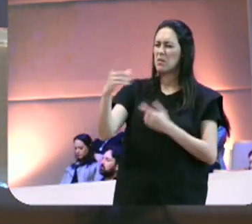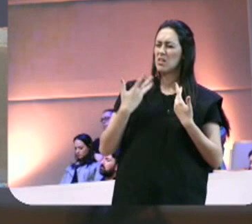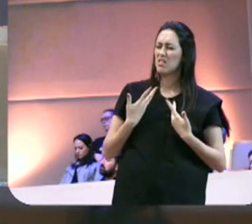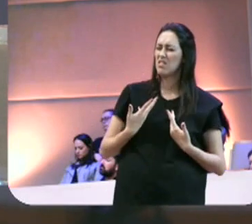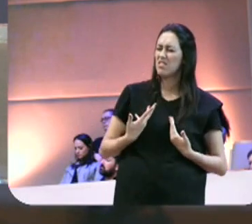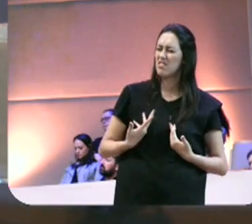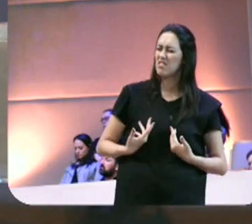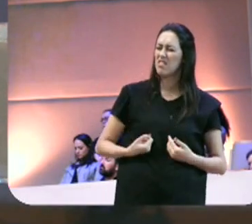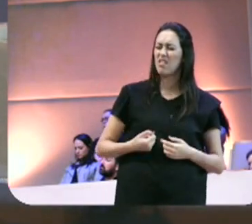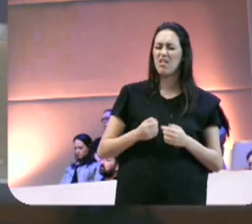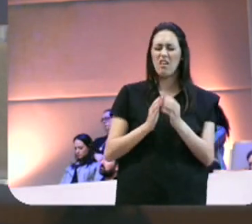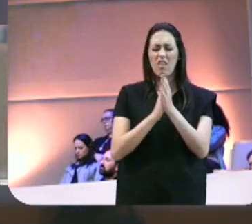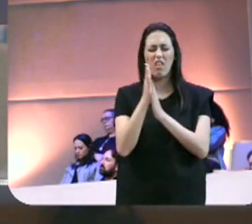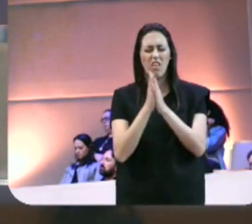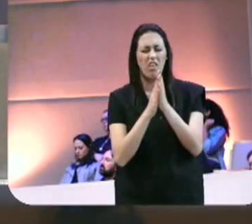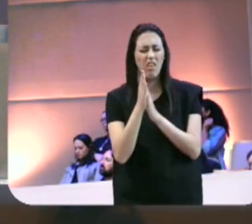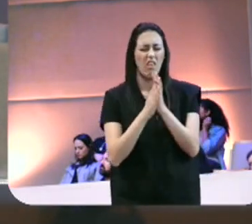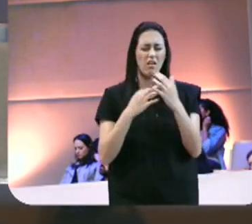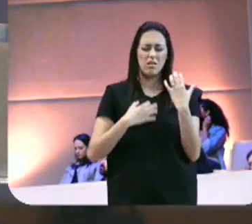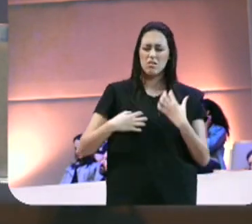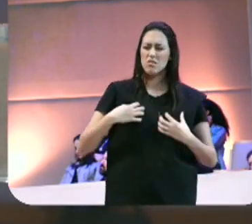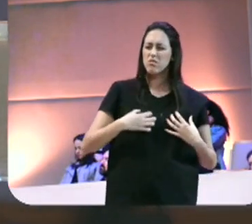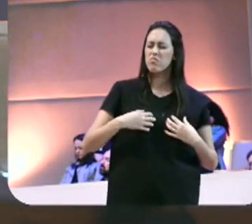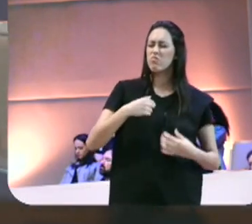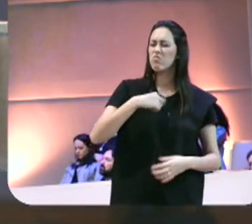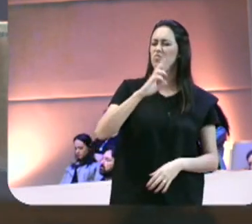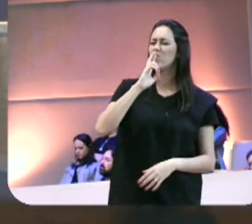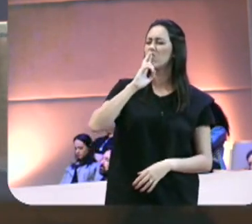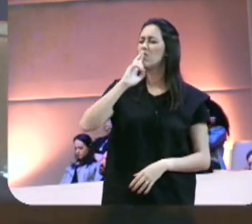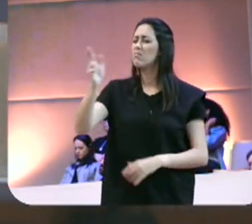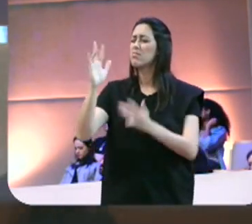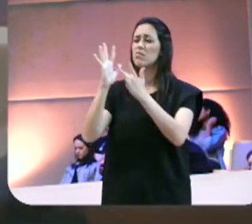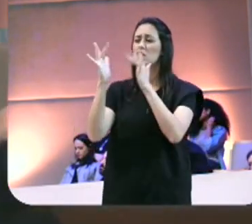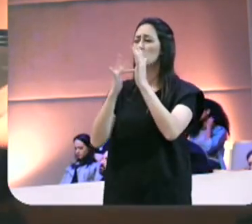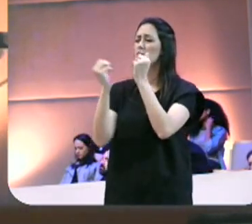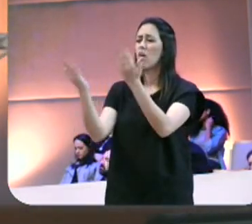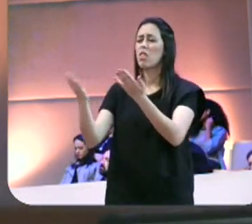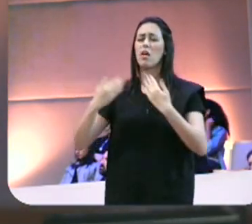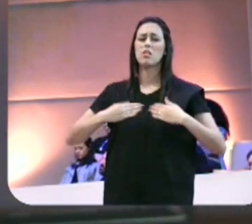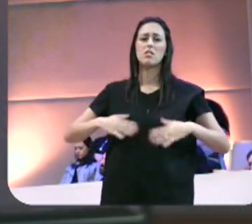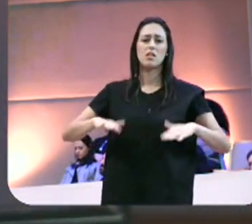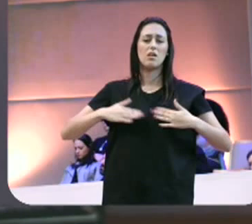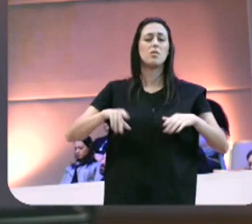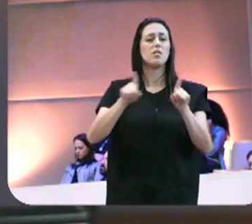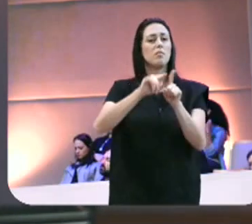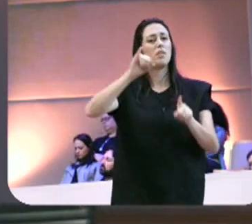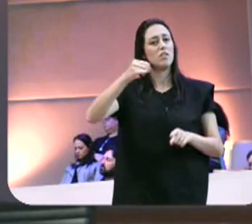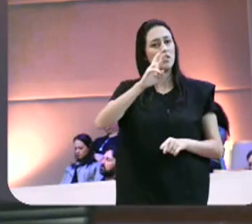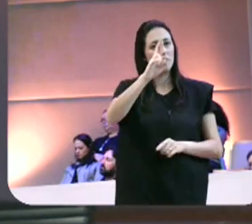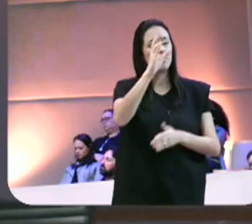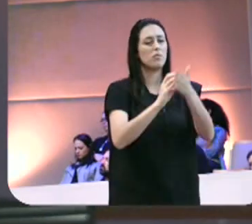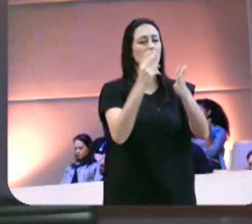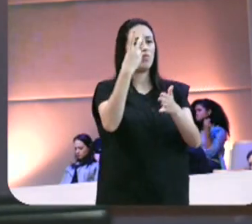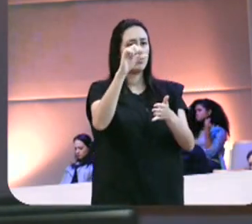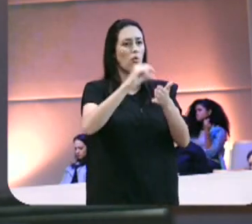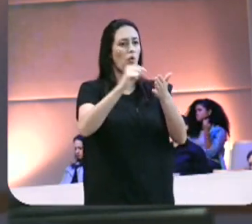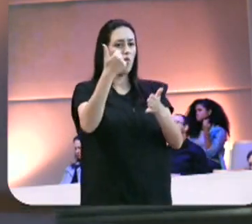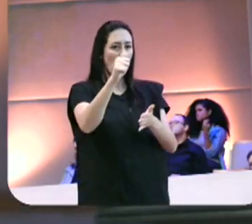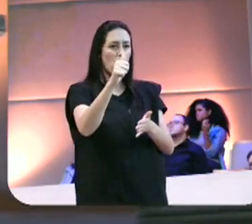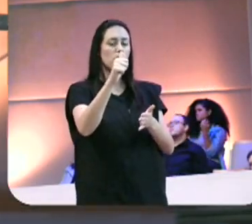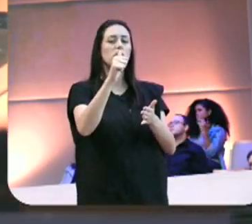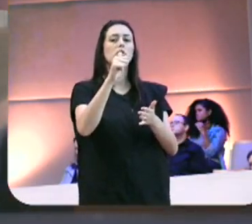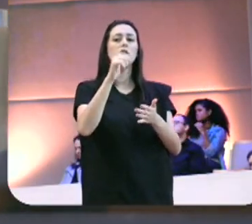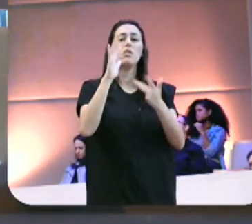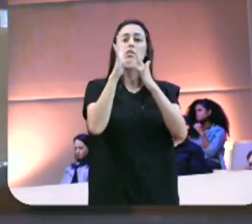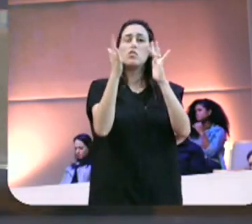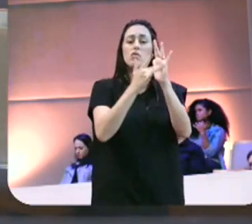esse versículo para ele? Que tal você falar como a palavra de Deus nos diz em Jeremias 29, 11, pois só eu sei os planos que tenho para